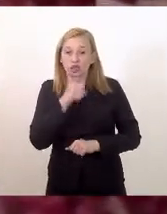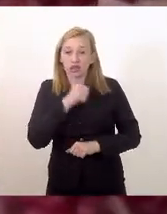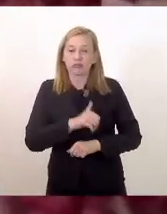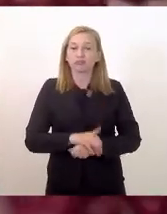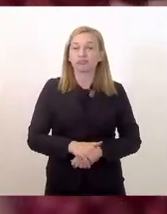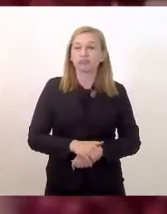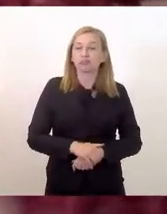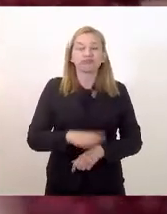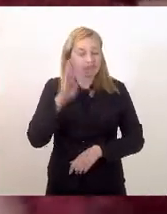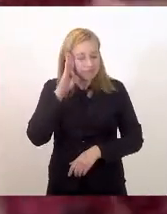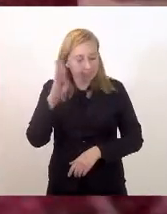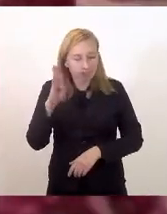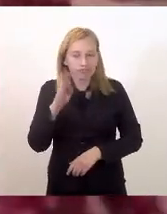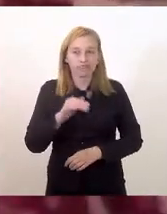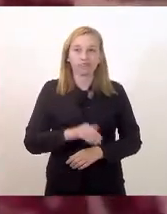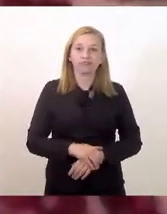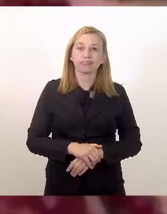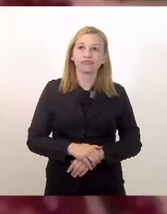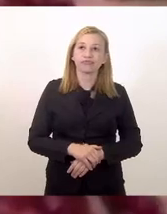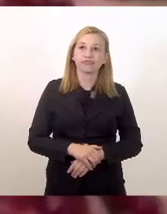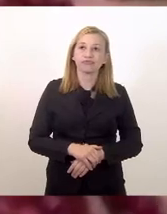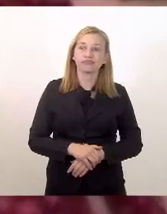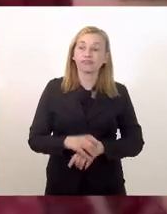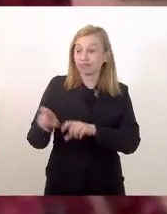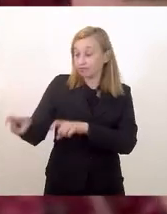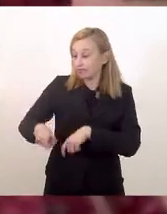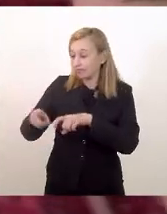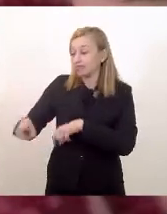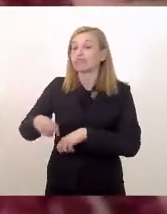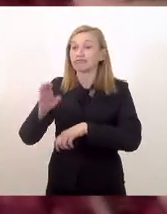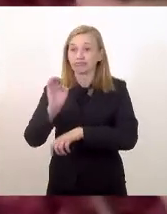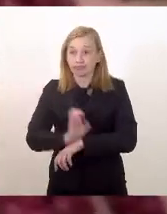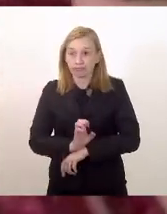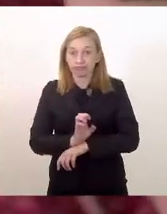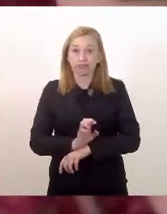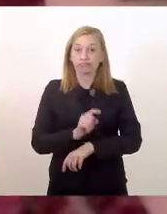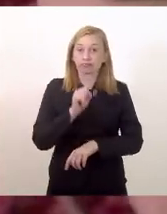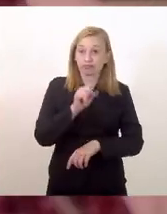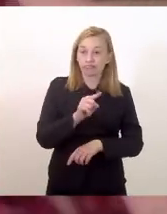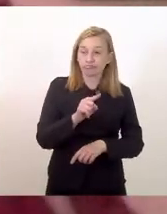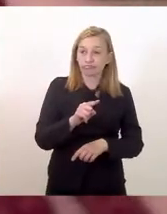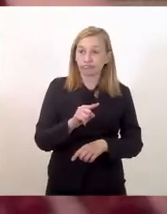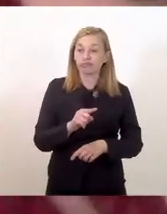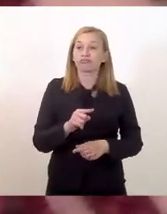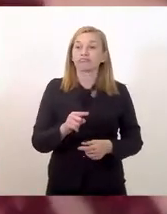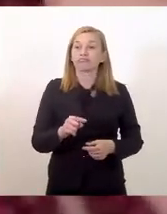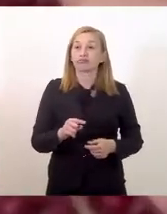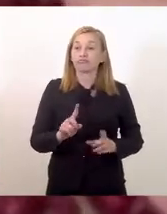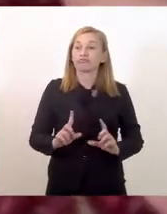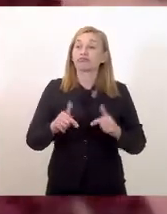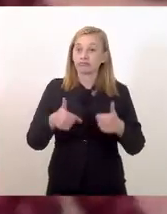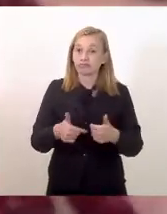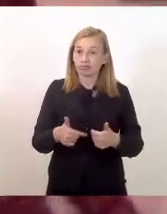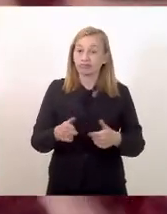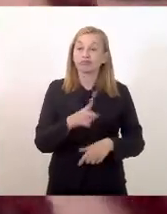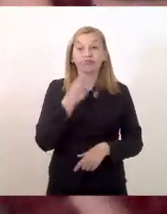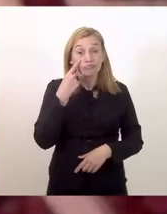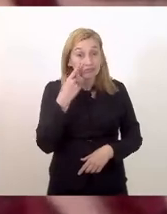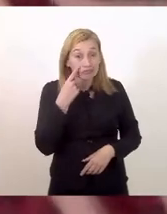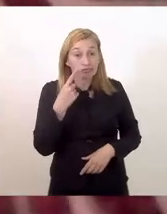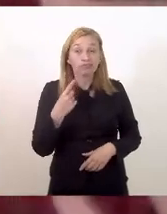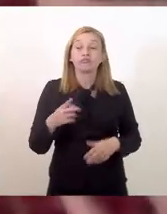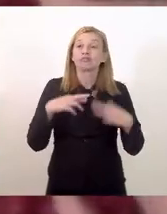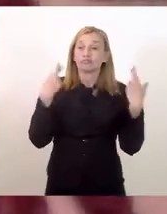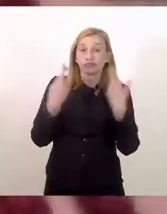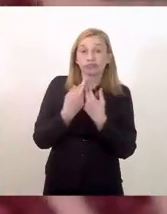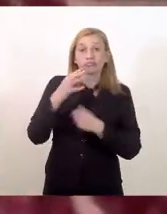mulheres, principalmente no interior do Estado. Essa dinâmica é uma dinâmica que nós vimos nas audiências da